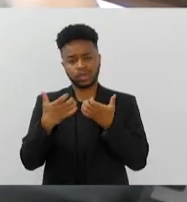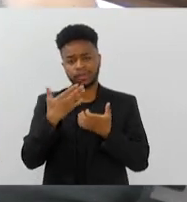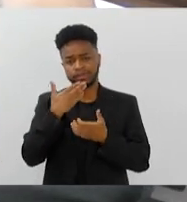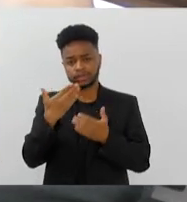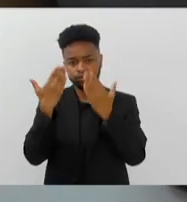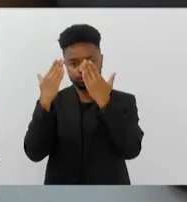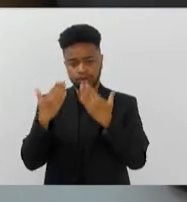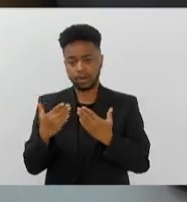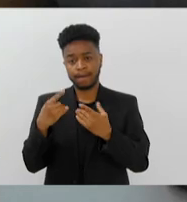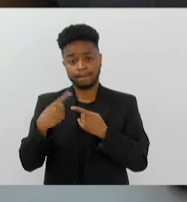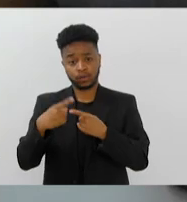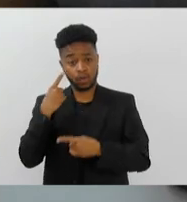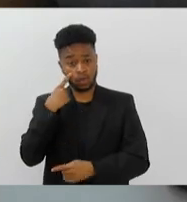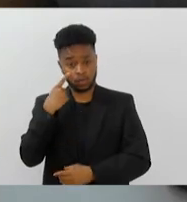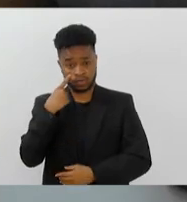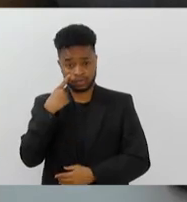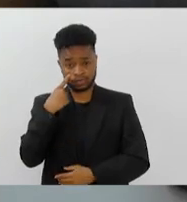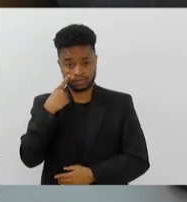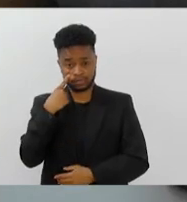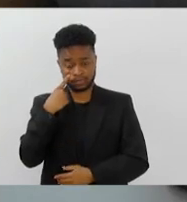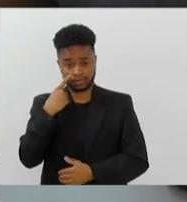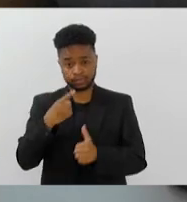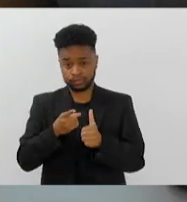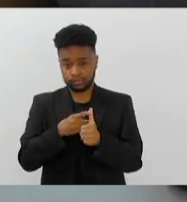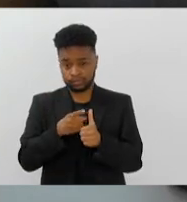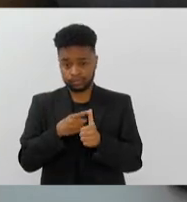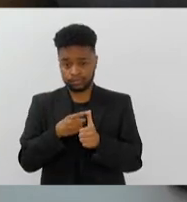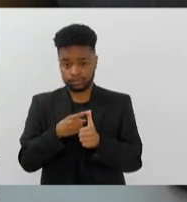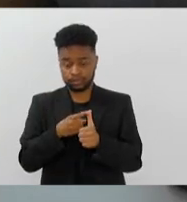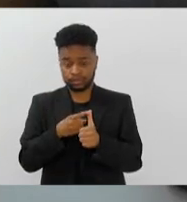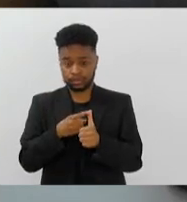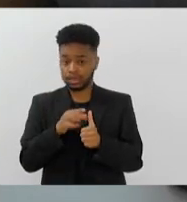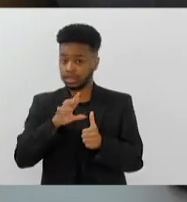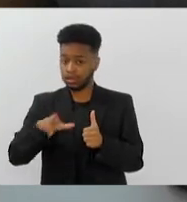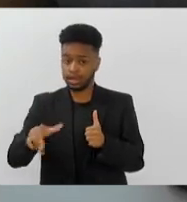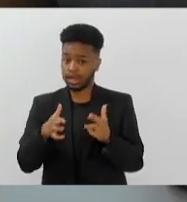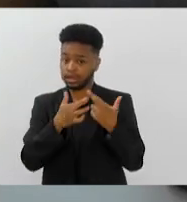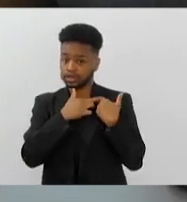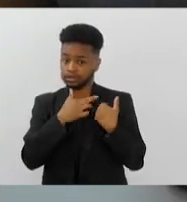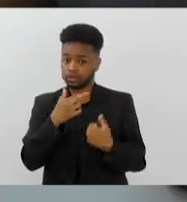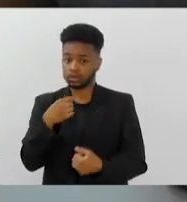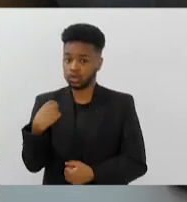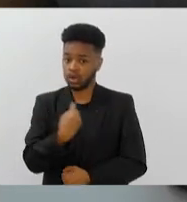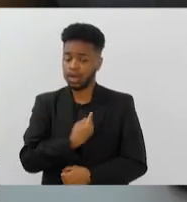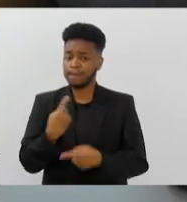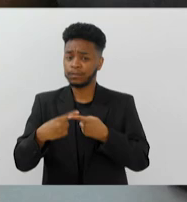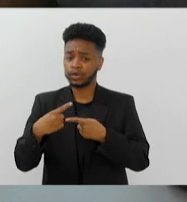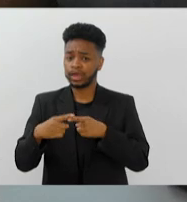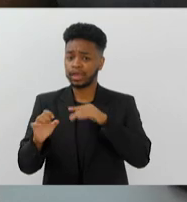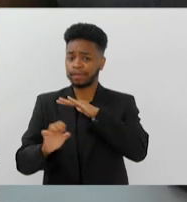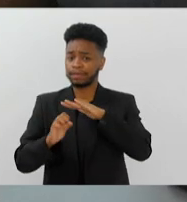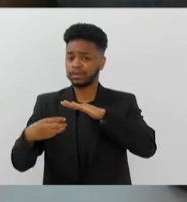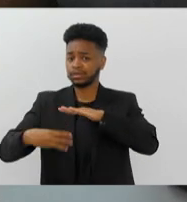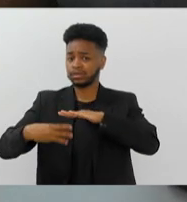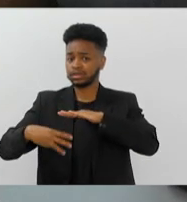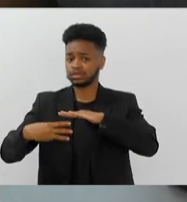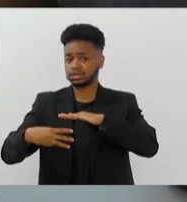presidente. Porque, veja só, primeiro tem uma invasão. E por que que terceirizado